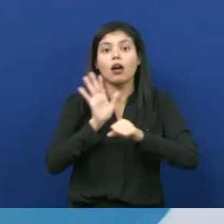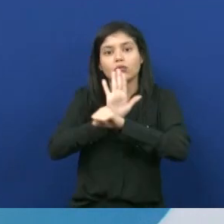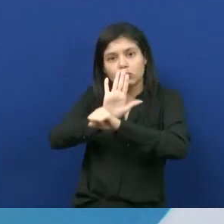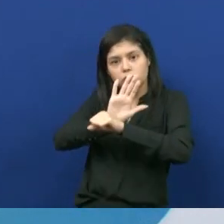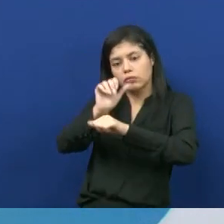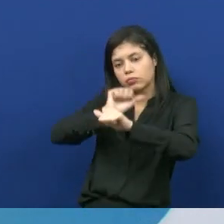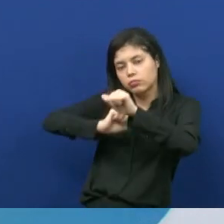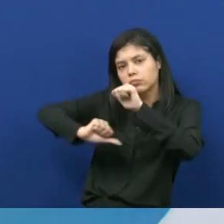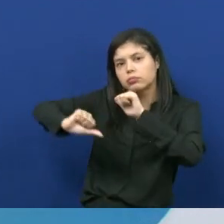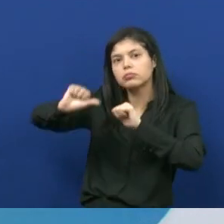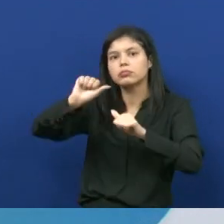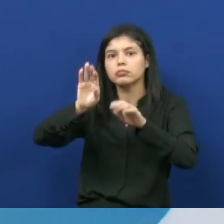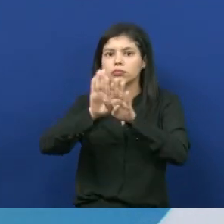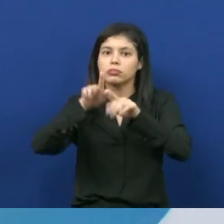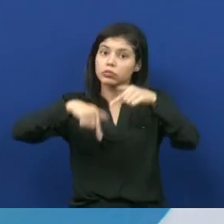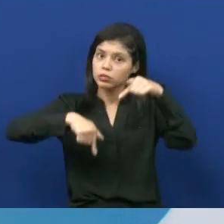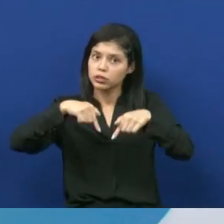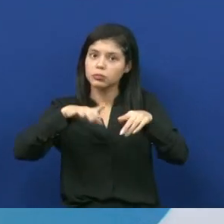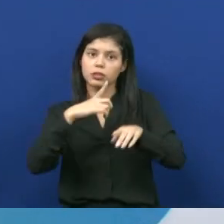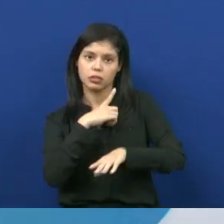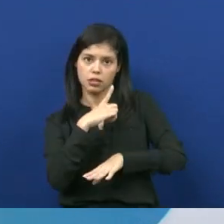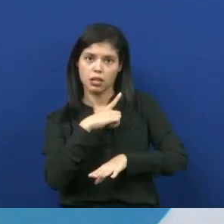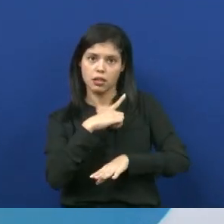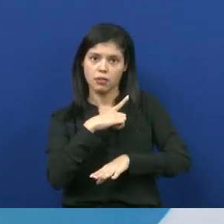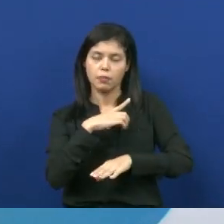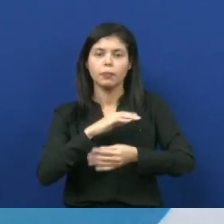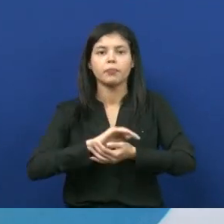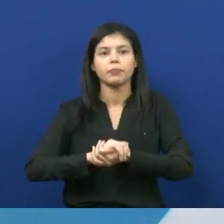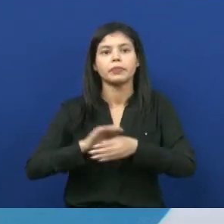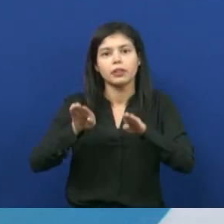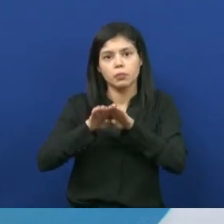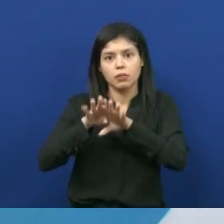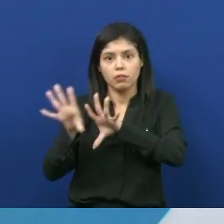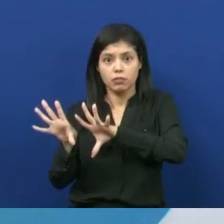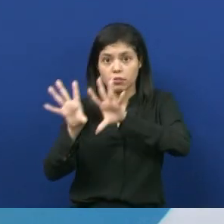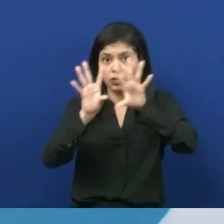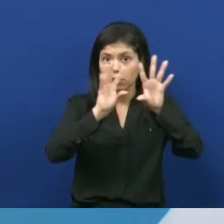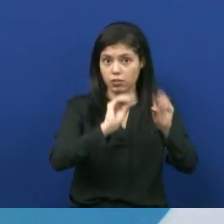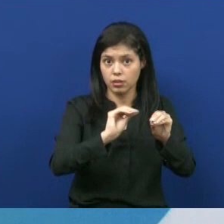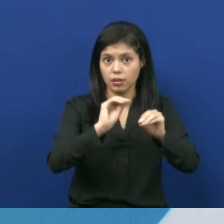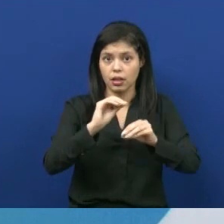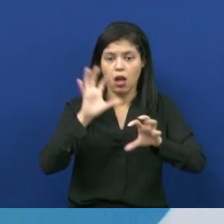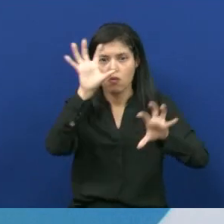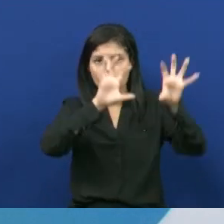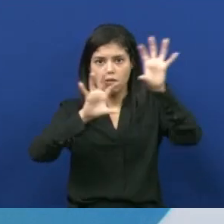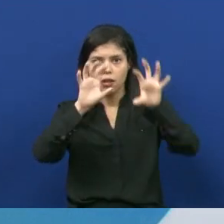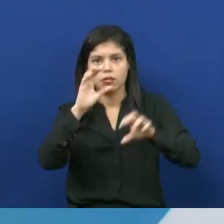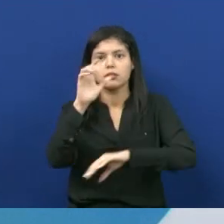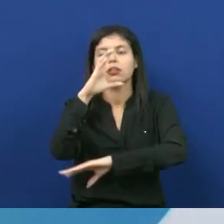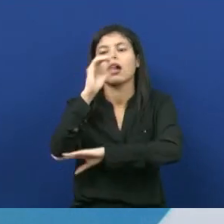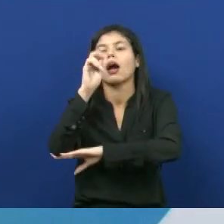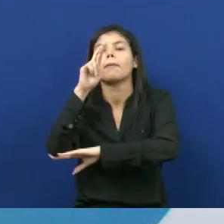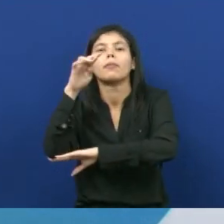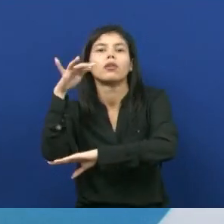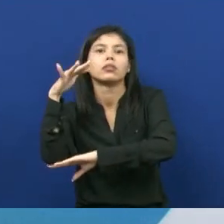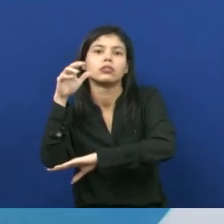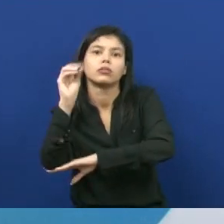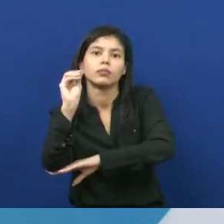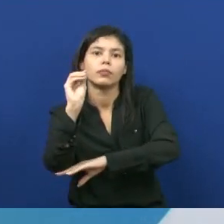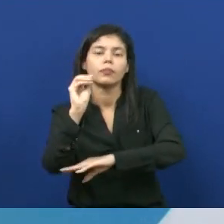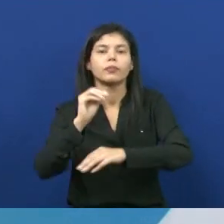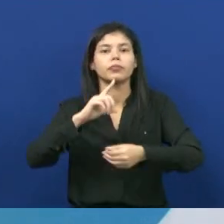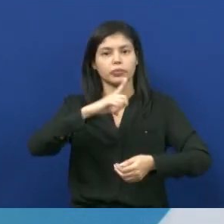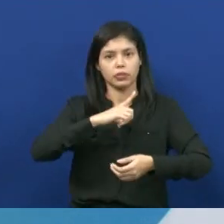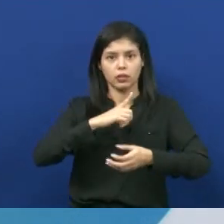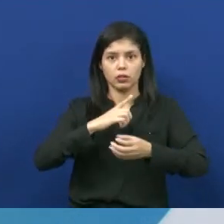na transformação química dos nutrientes e vão levar o subproduto, que é o gás carbônico, que aí eles vão